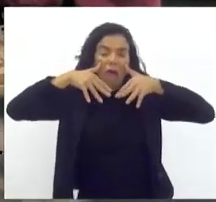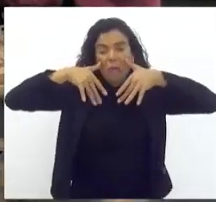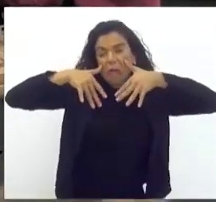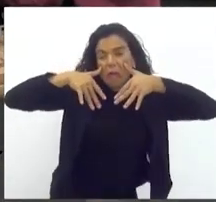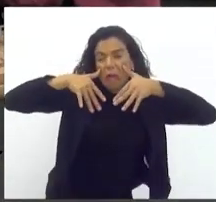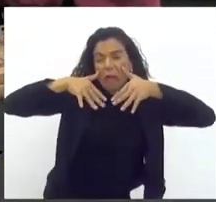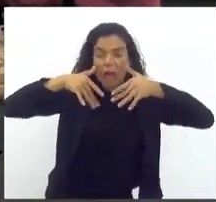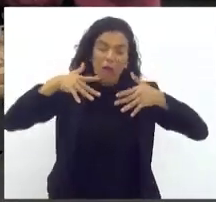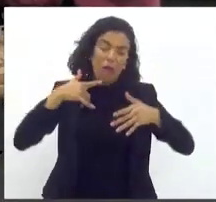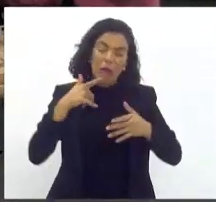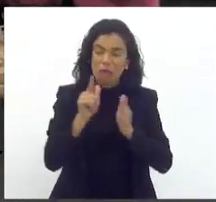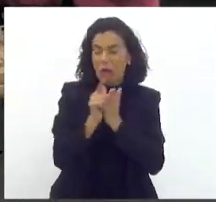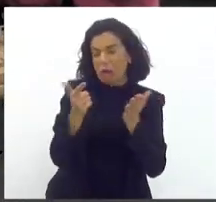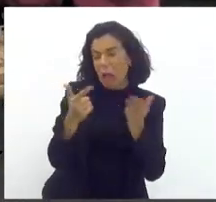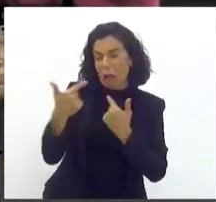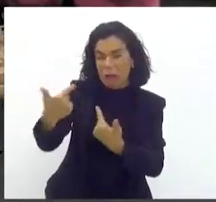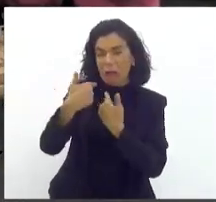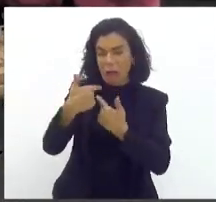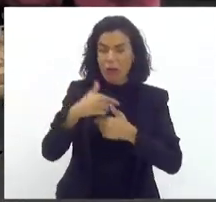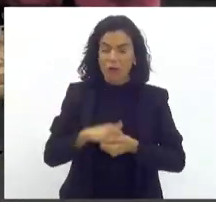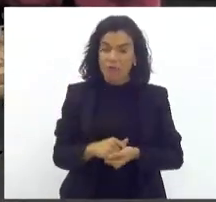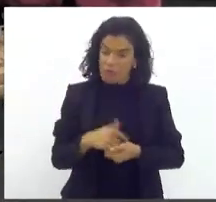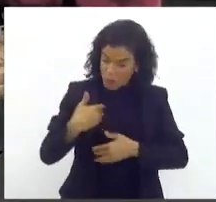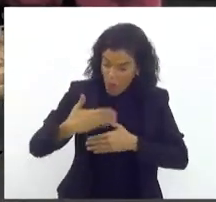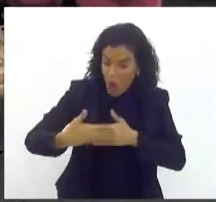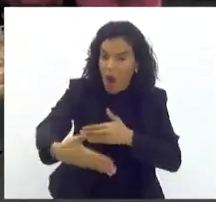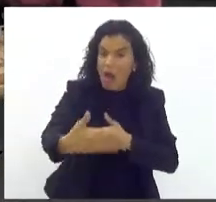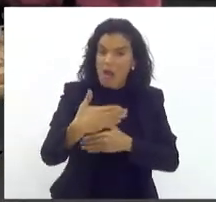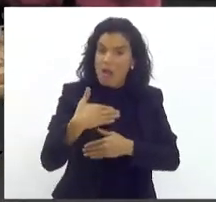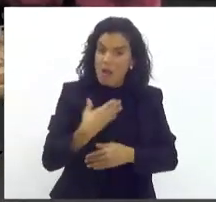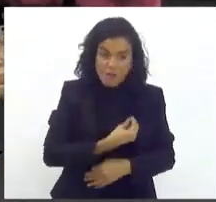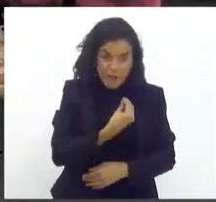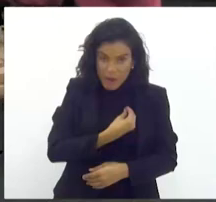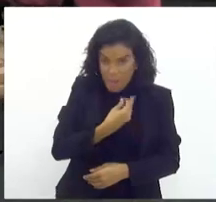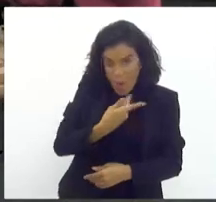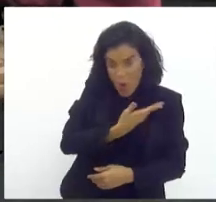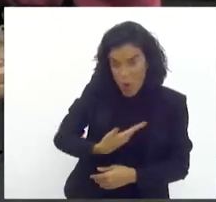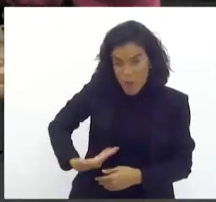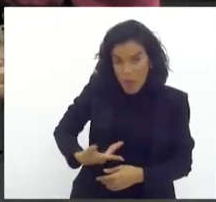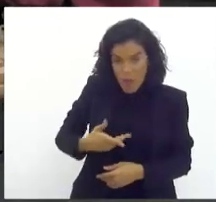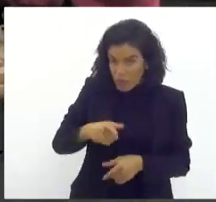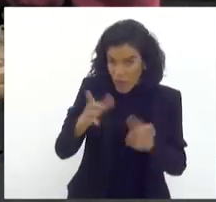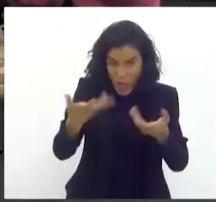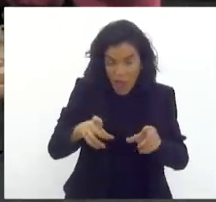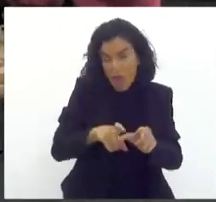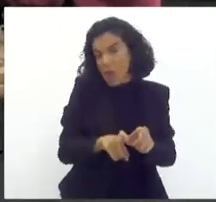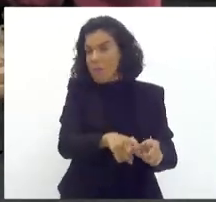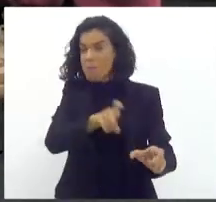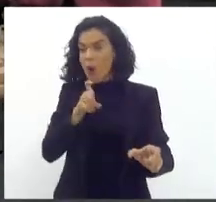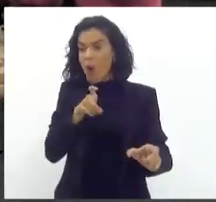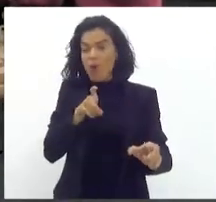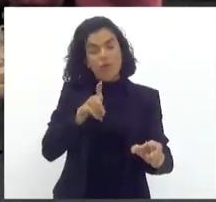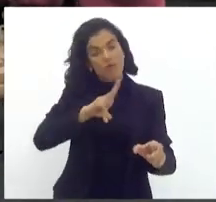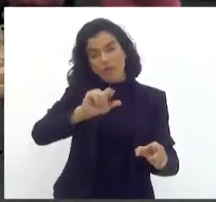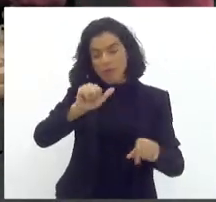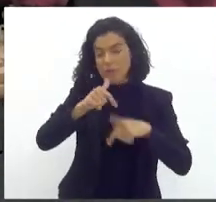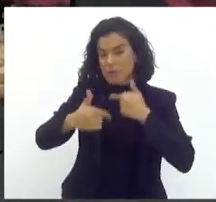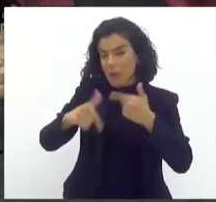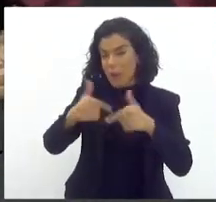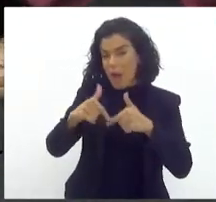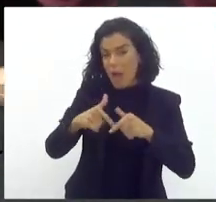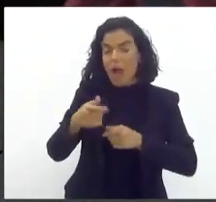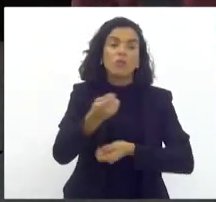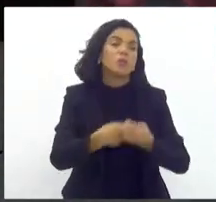a televisão Esquece isso vamos em frente faz parte da vida pública não quer ser isso renunciar o mandato e vai trabalhar digamos como